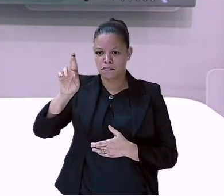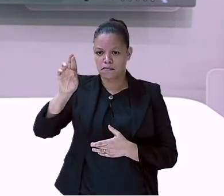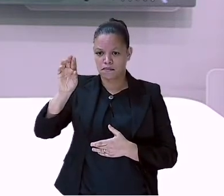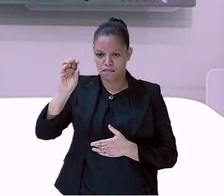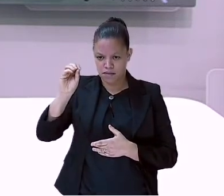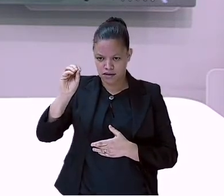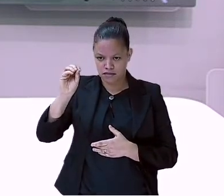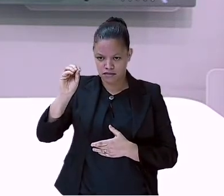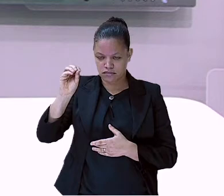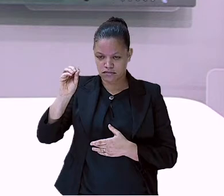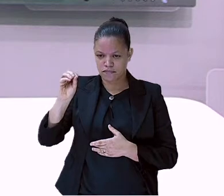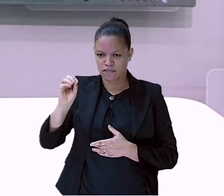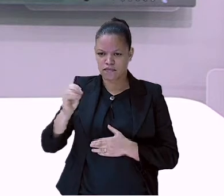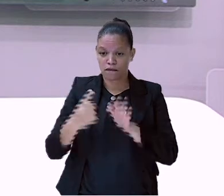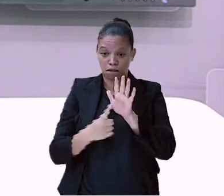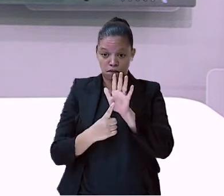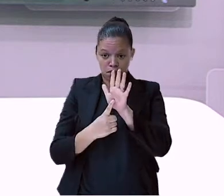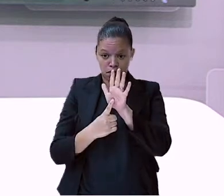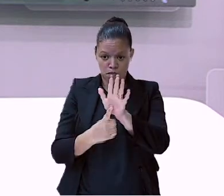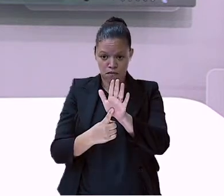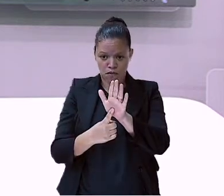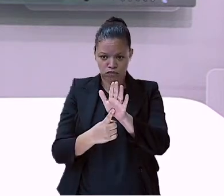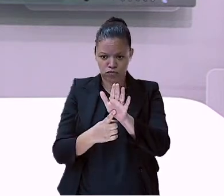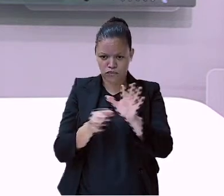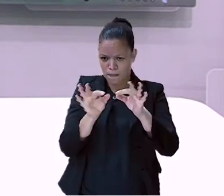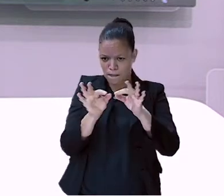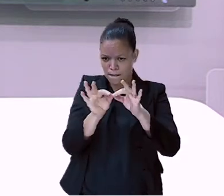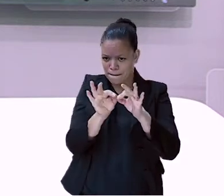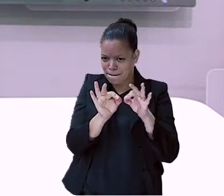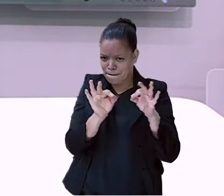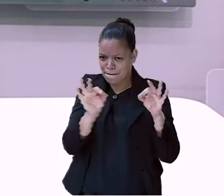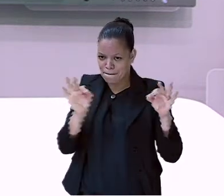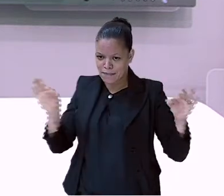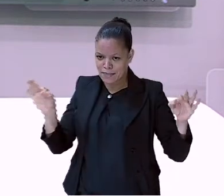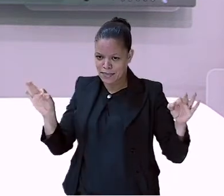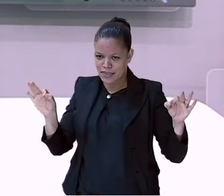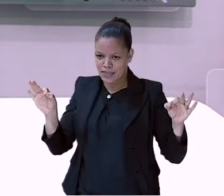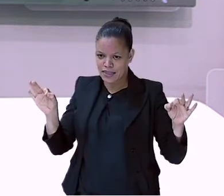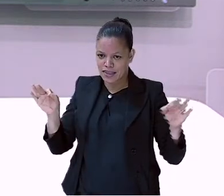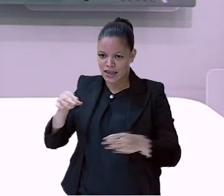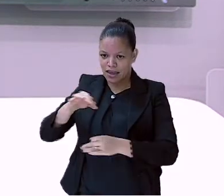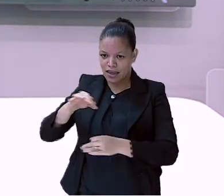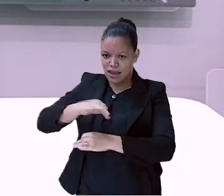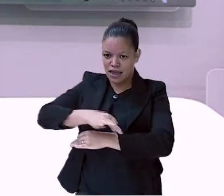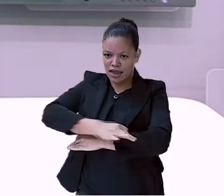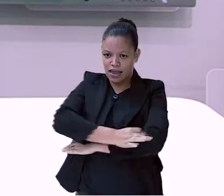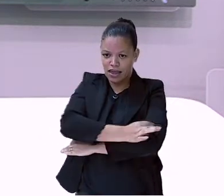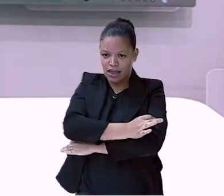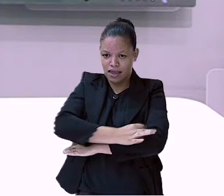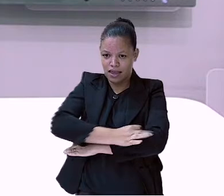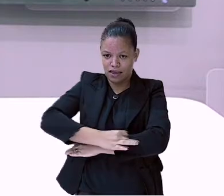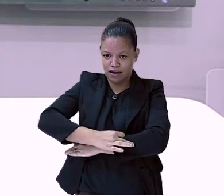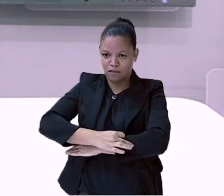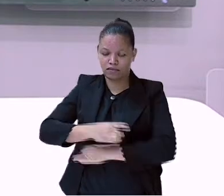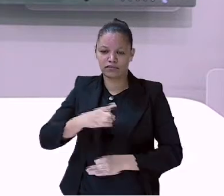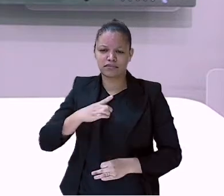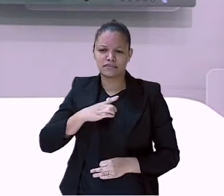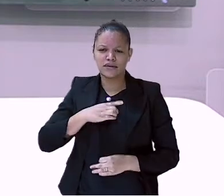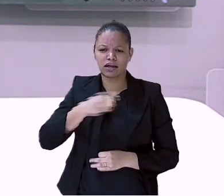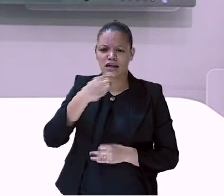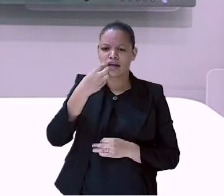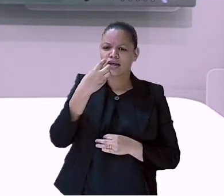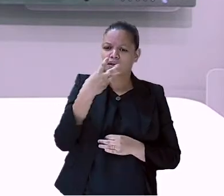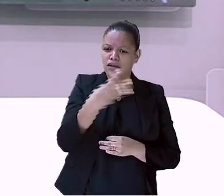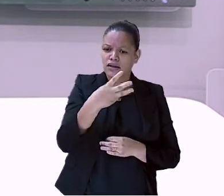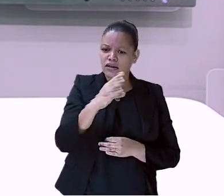30 centímetros, quer dizer que de um ponto no outro tiveram 30 divisões de 10